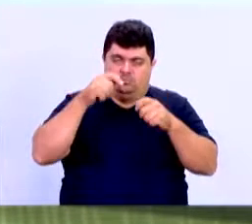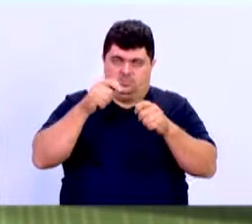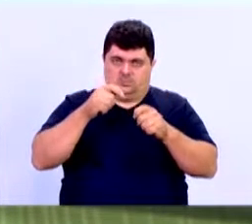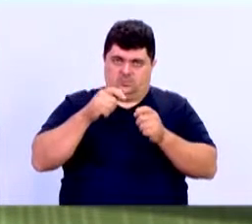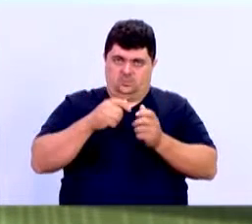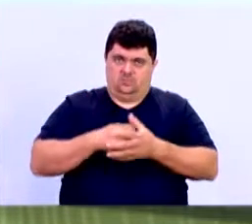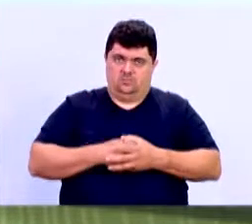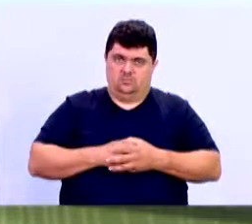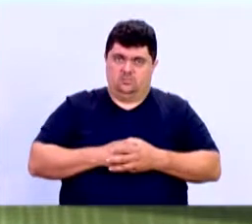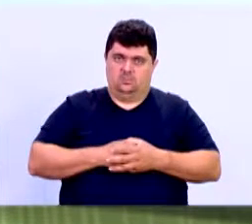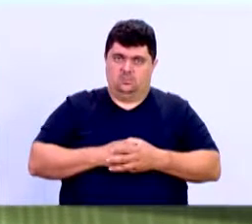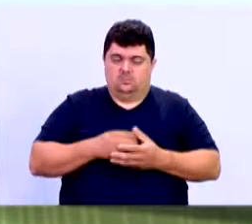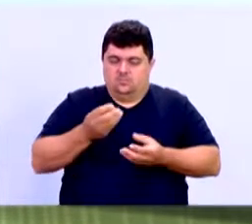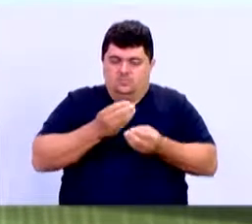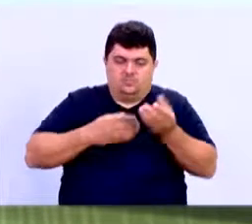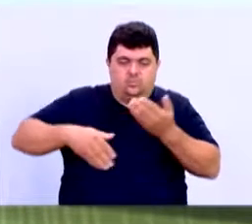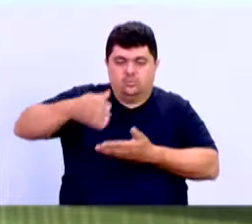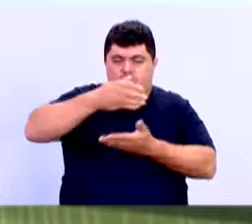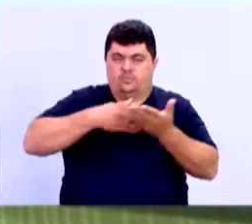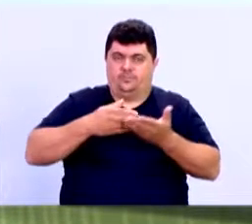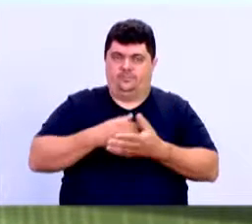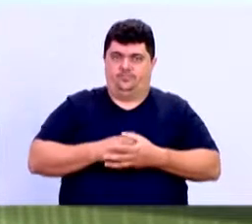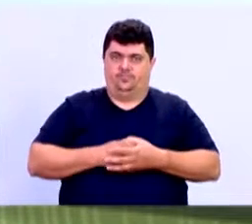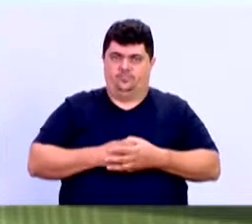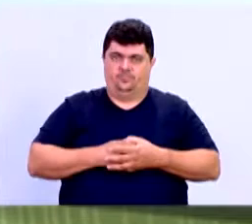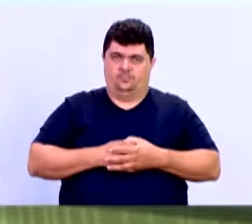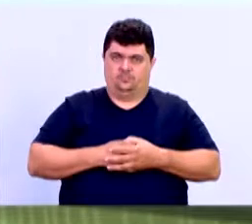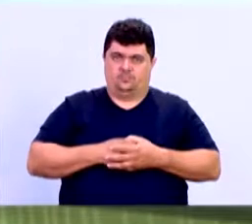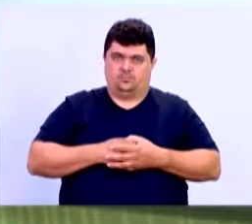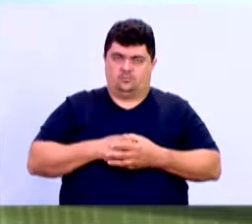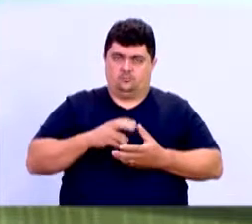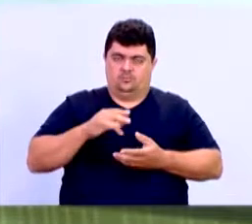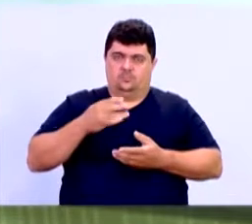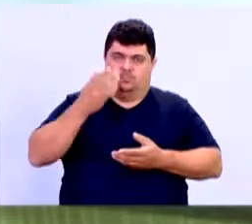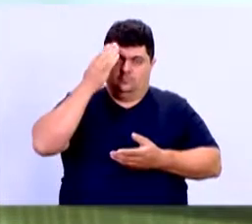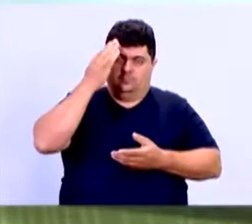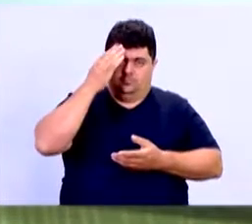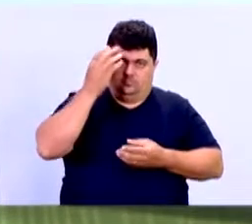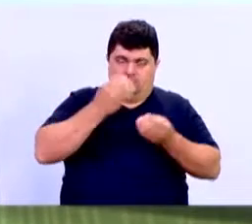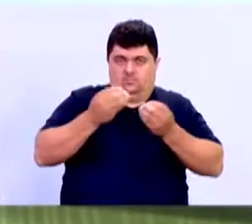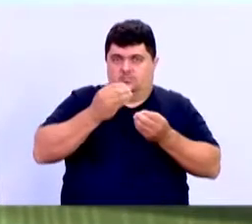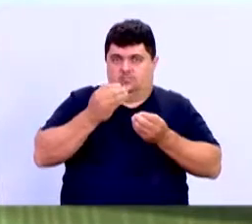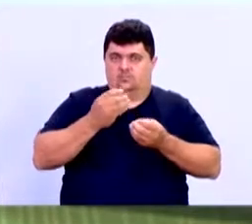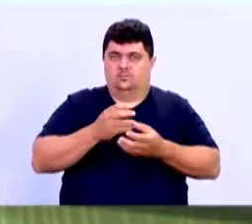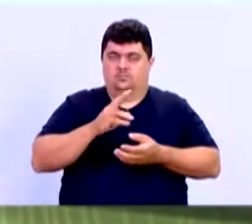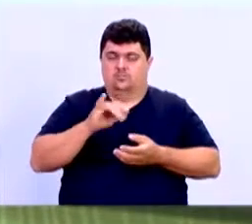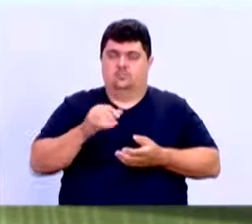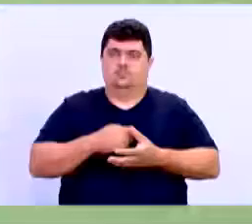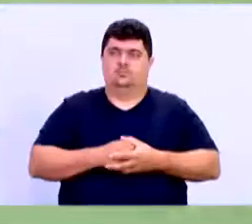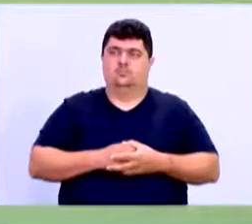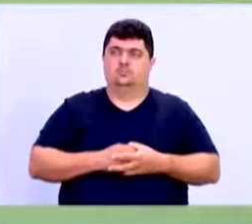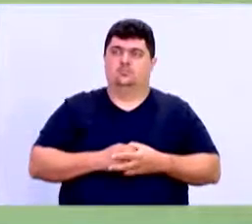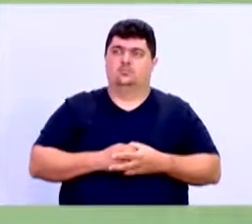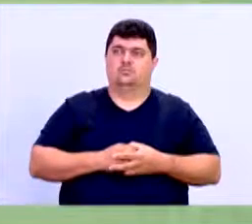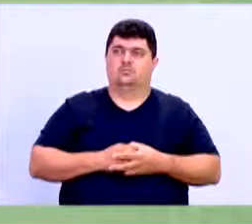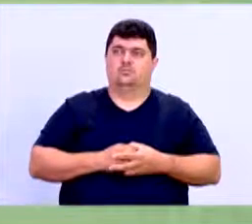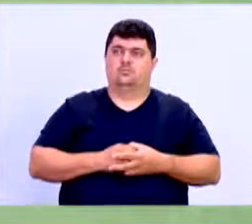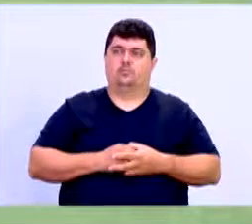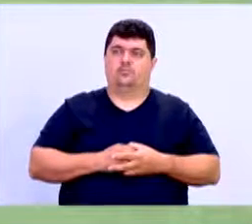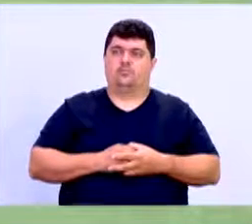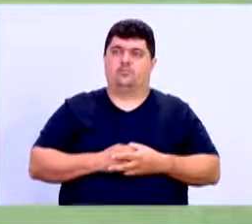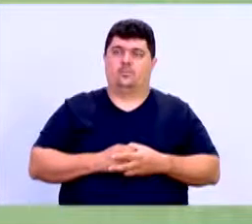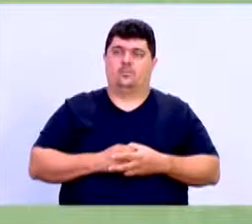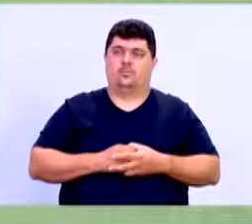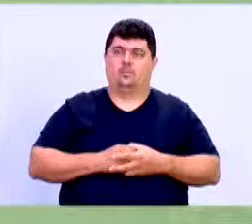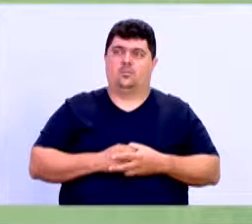entender o layout como um todo do nosso banco de dados. Então, vamos entender um pouquinho sobre o modelo entidade e relacionamento. Bom, modelo